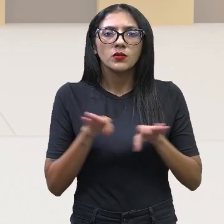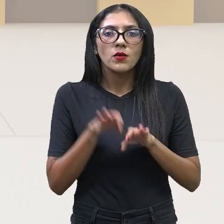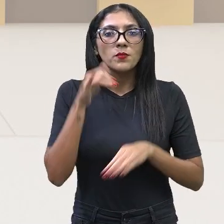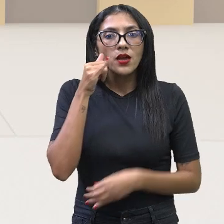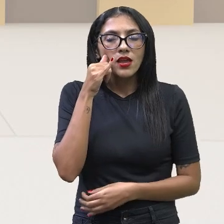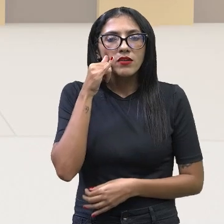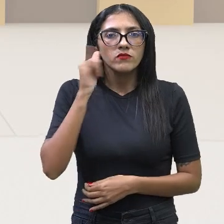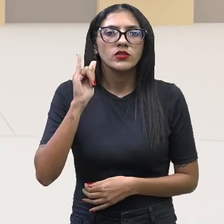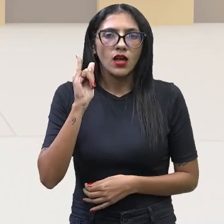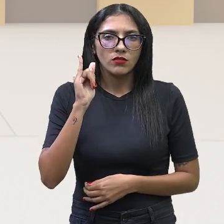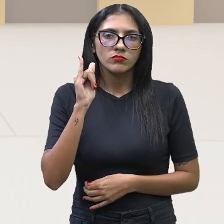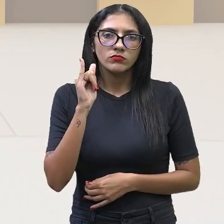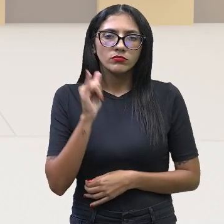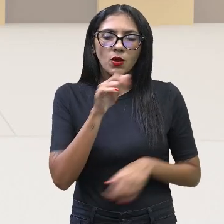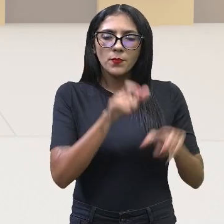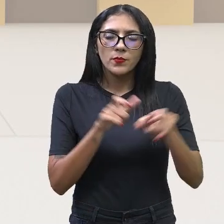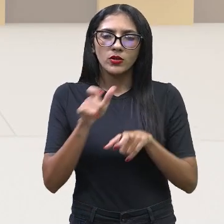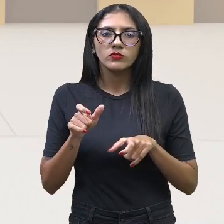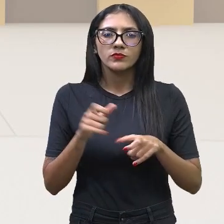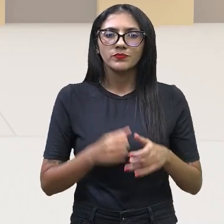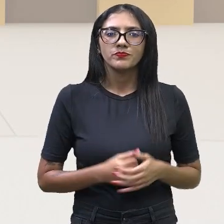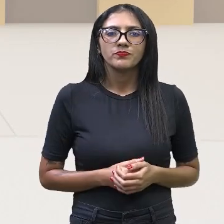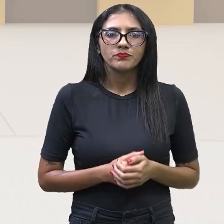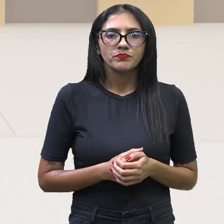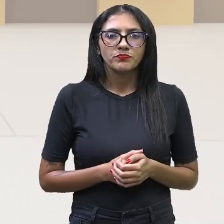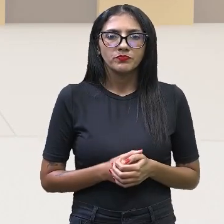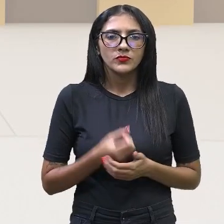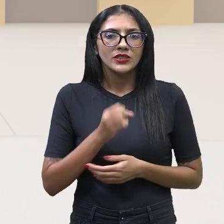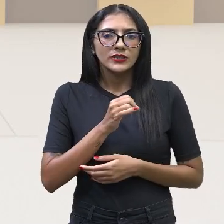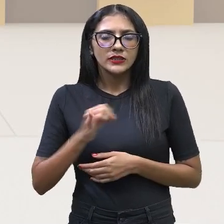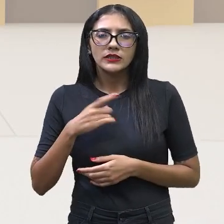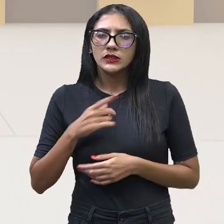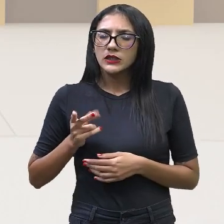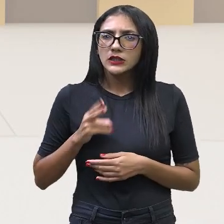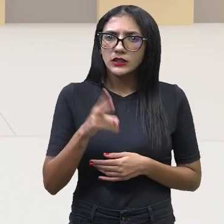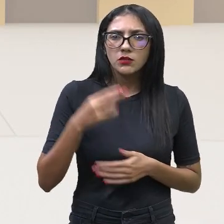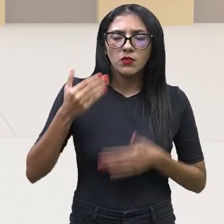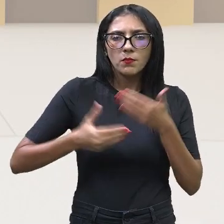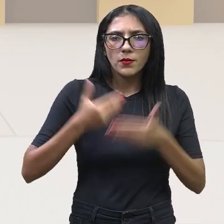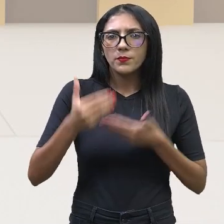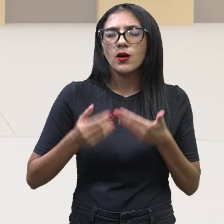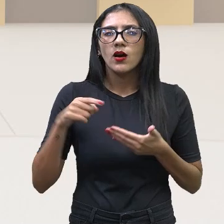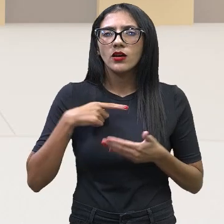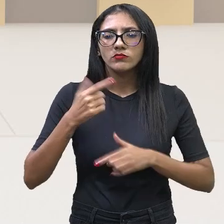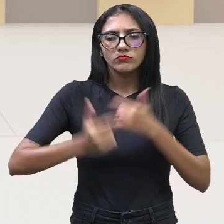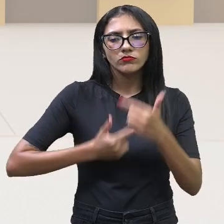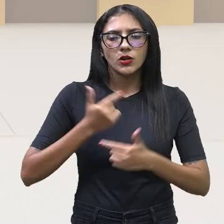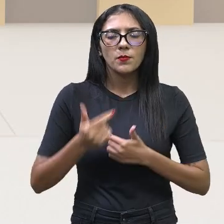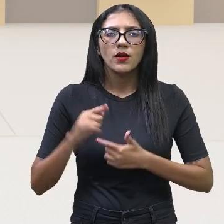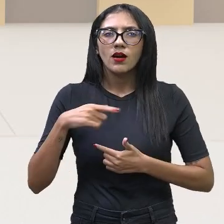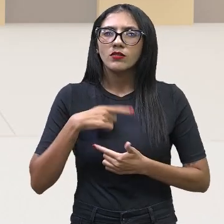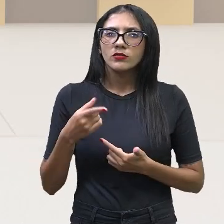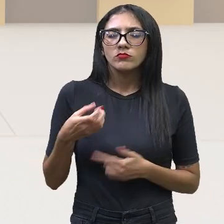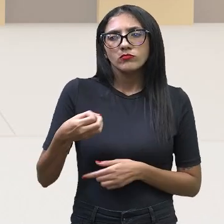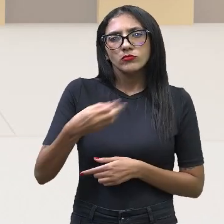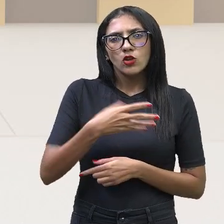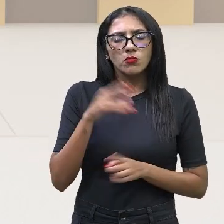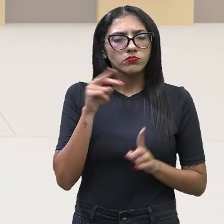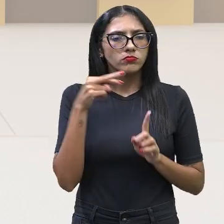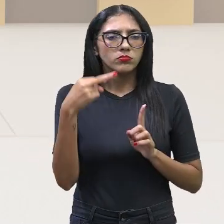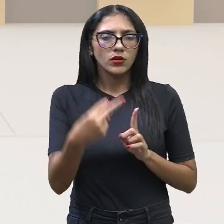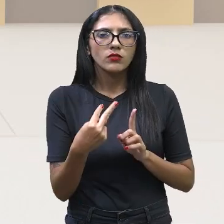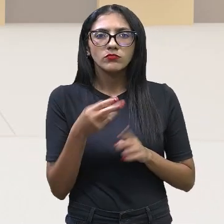a conscientização. Quando desenvolvido de forma contínua, esse trabalho desenvolverá novos